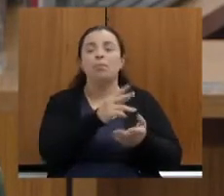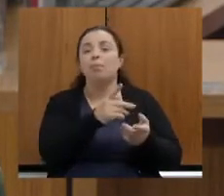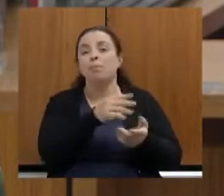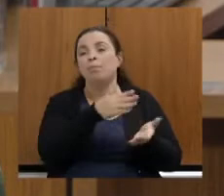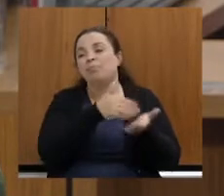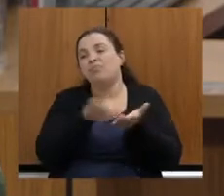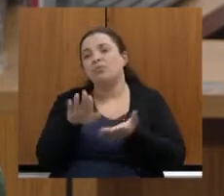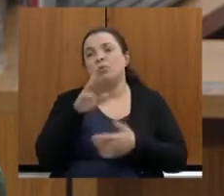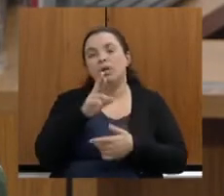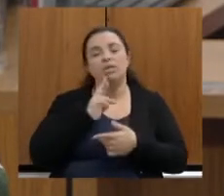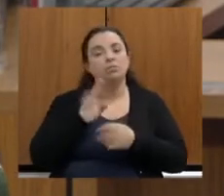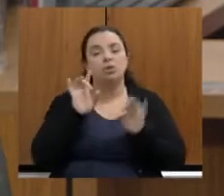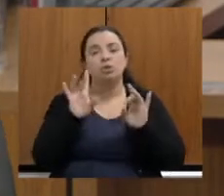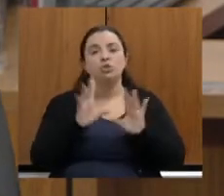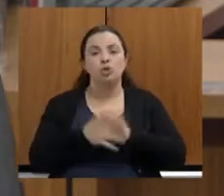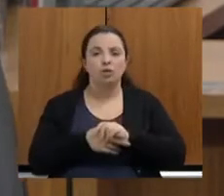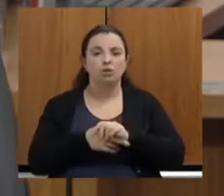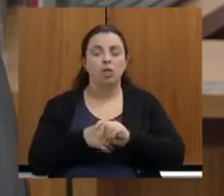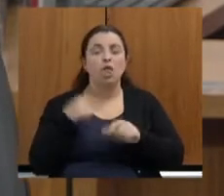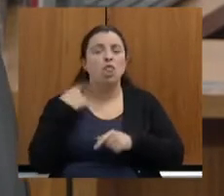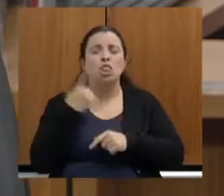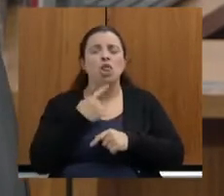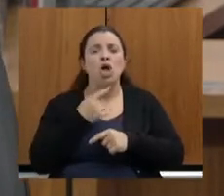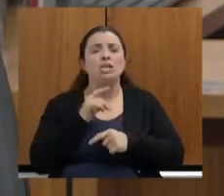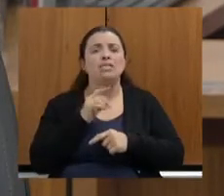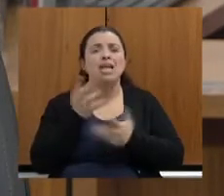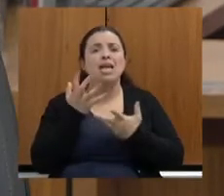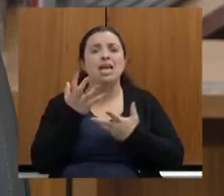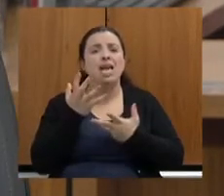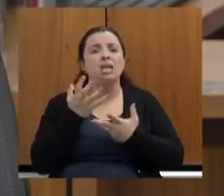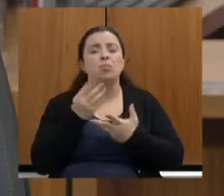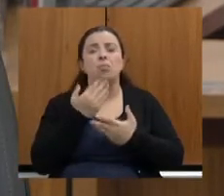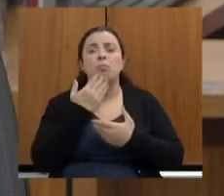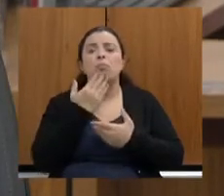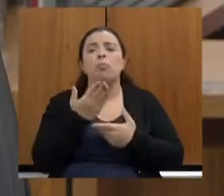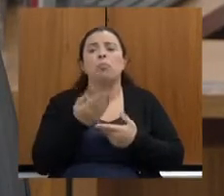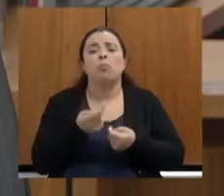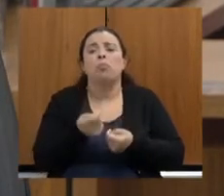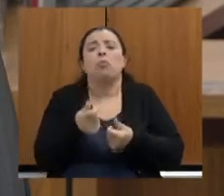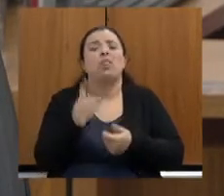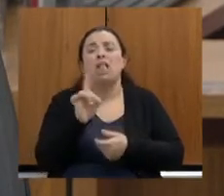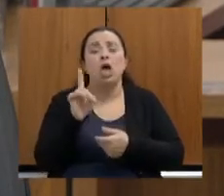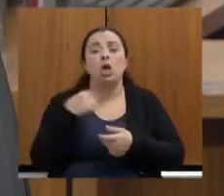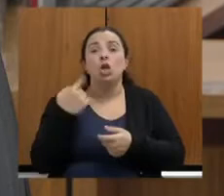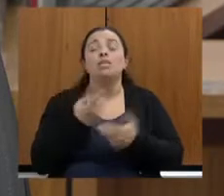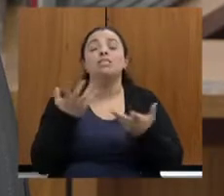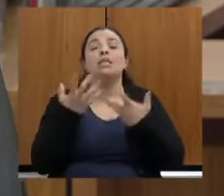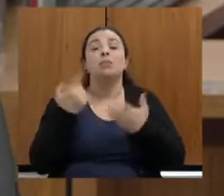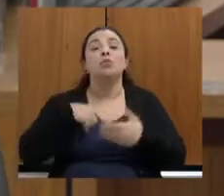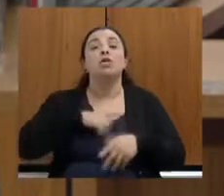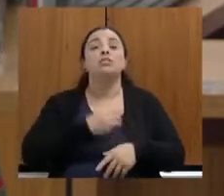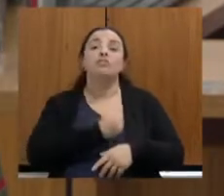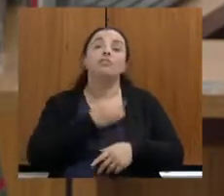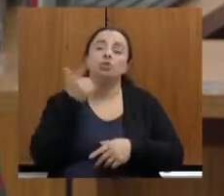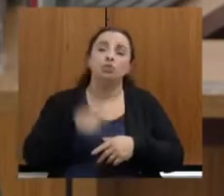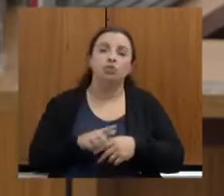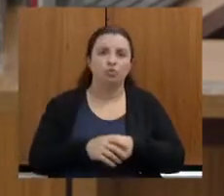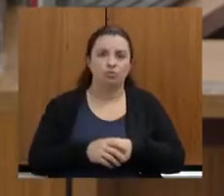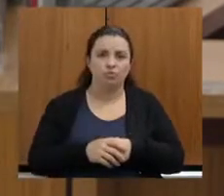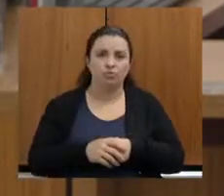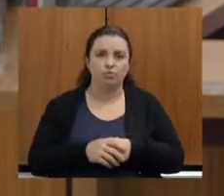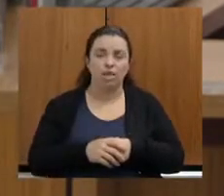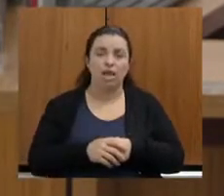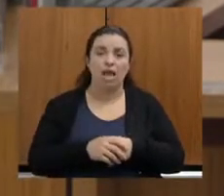vida de volta e a gente só que a nossa vida de volta é porque antes da Vale passar com esse rejeito